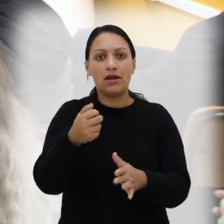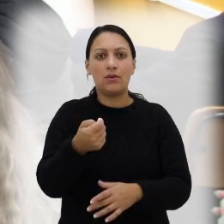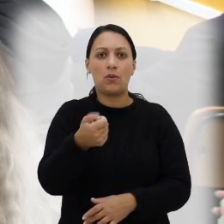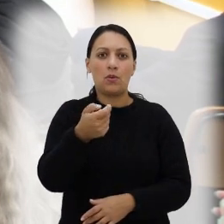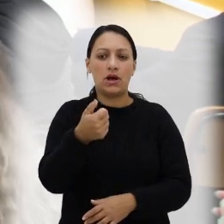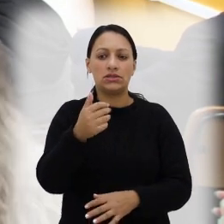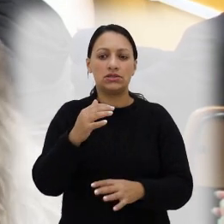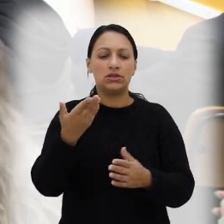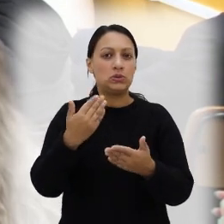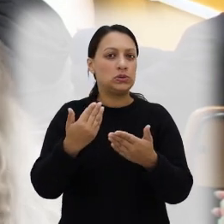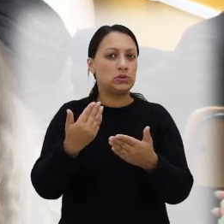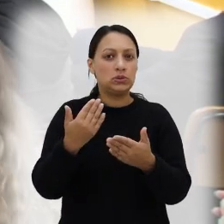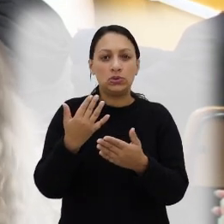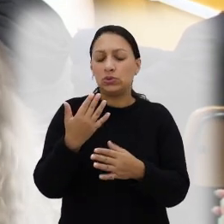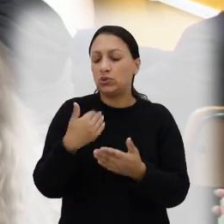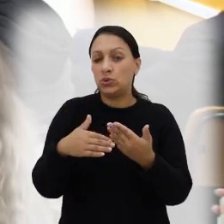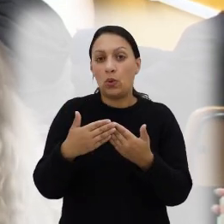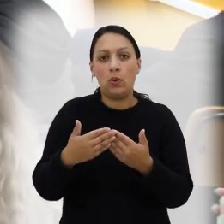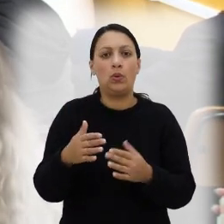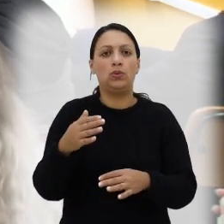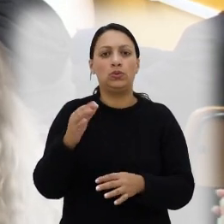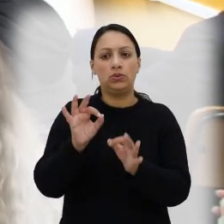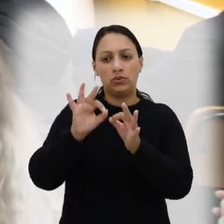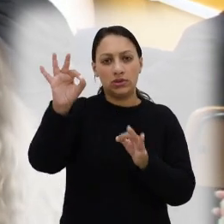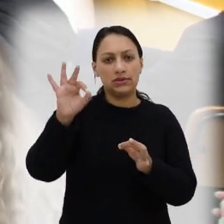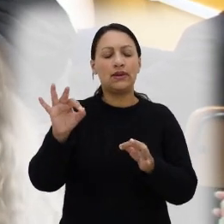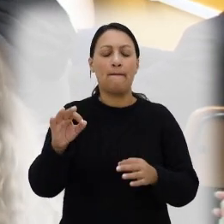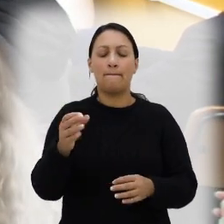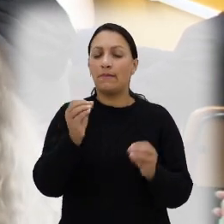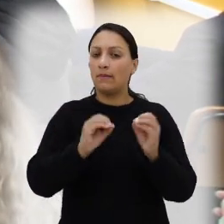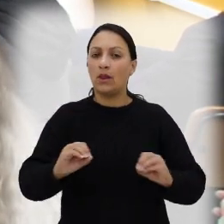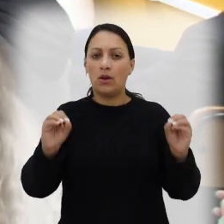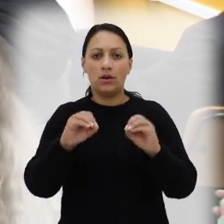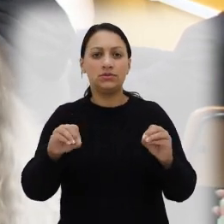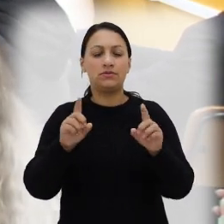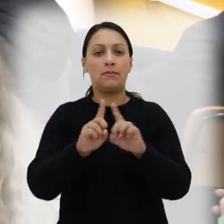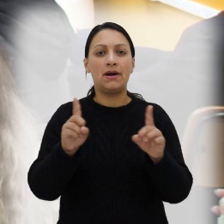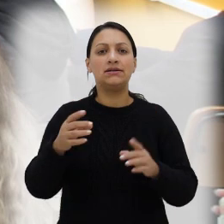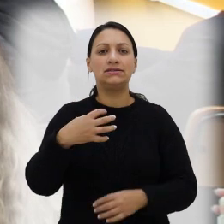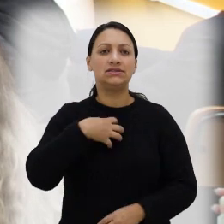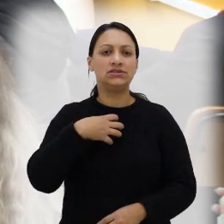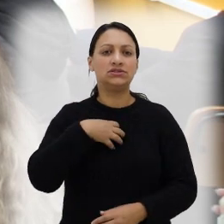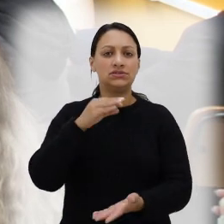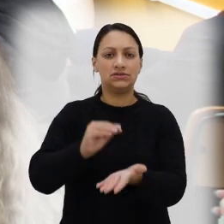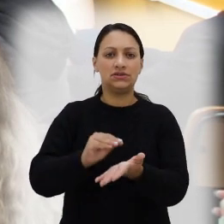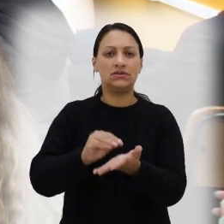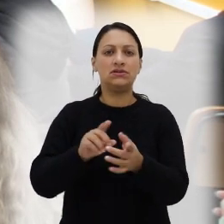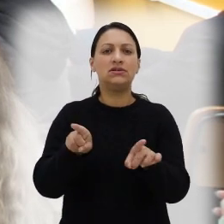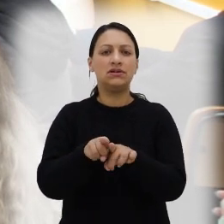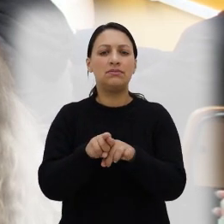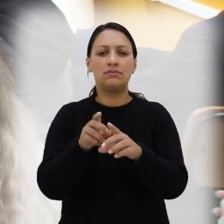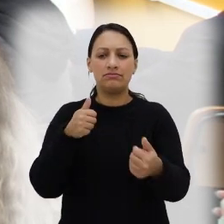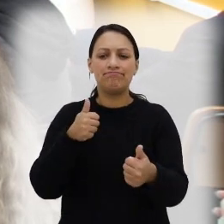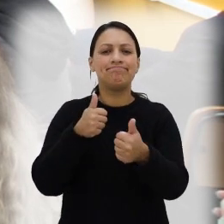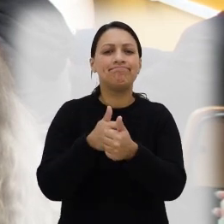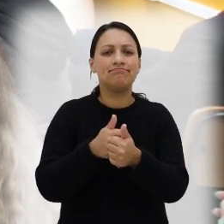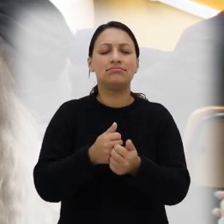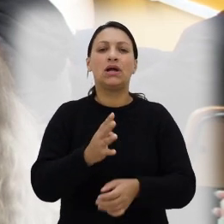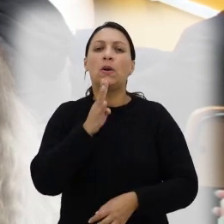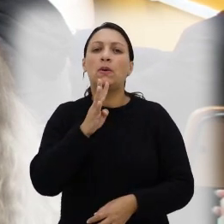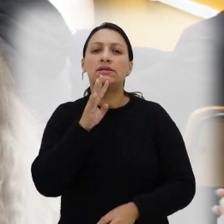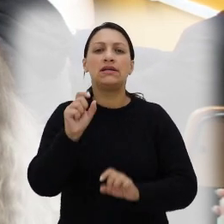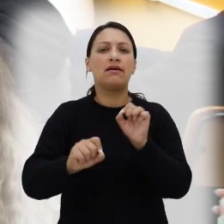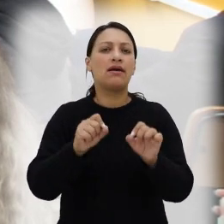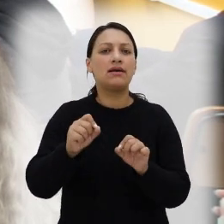né, Alex? E foi ótimo. Mas a gente sentiu falta também dessa proximidade, de saber quem é, de saber, né, esse